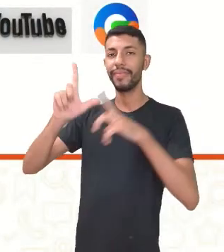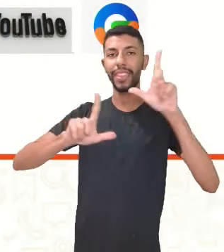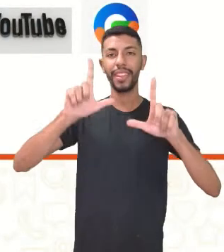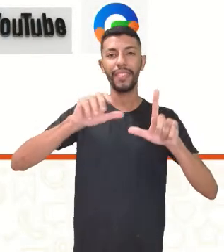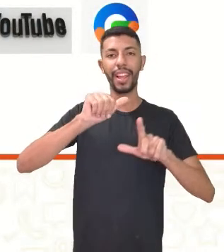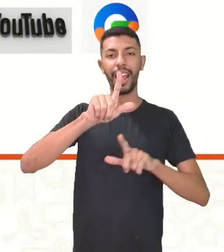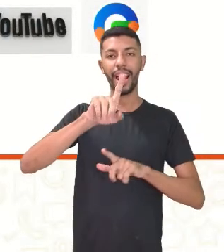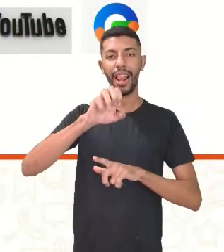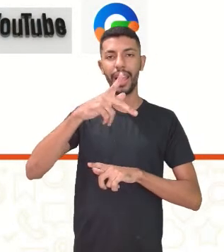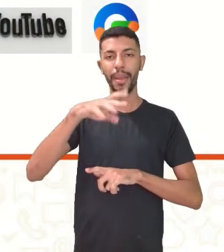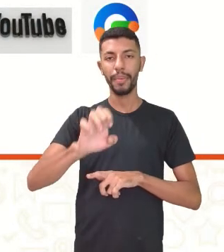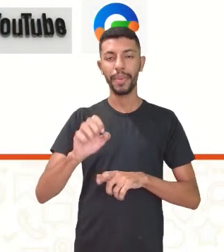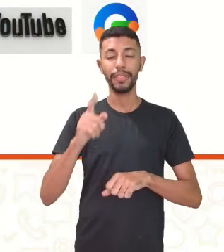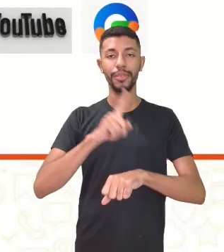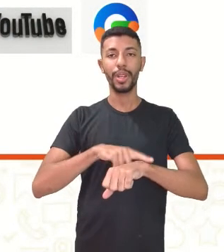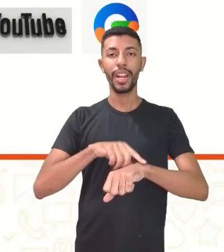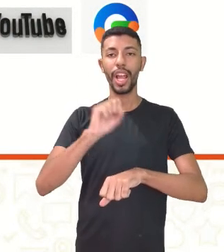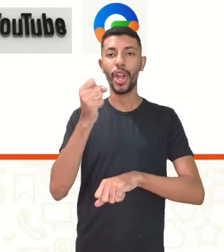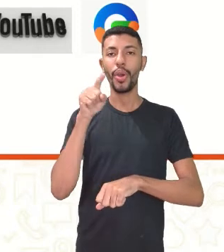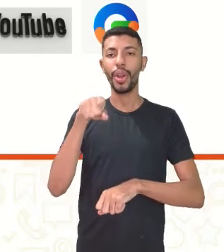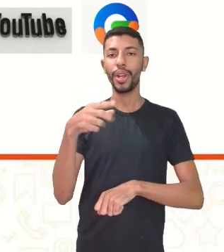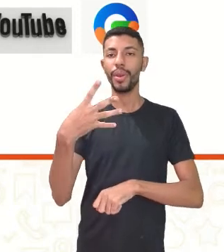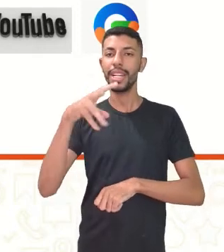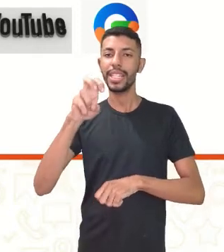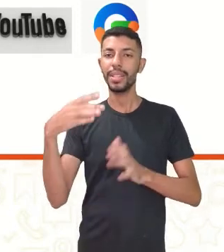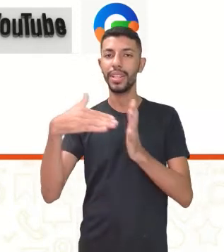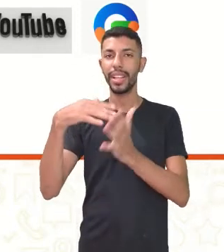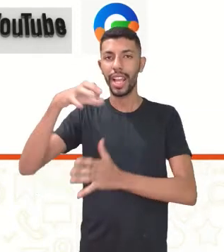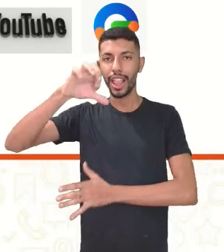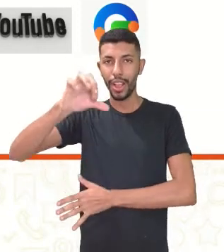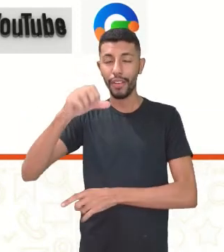das 8h45 às 9h, e temos a reprise